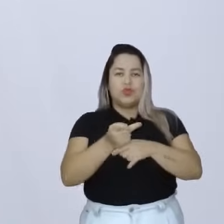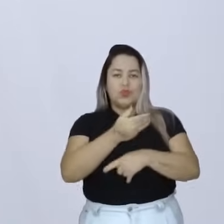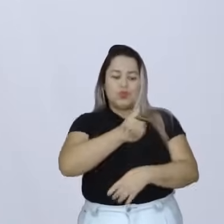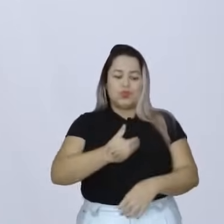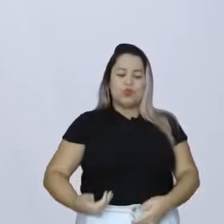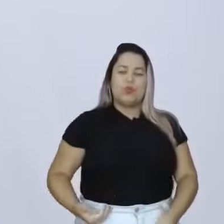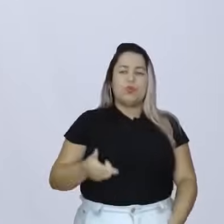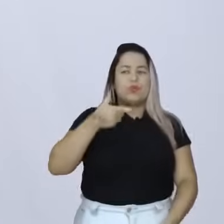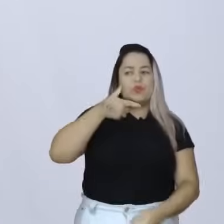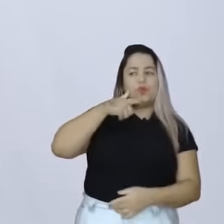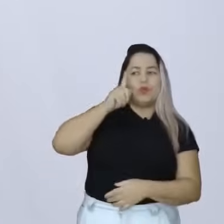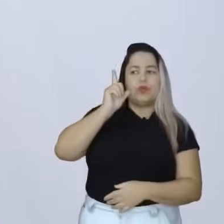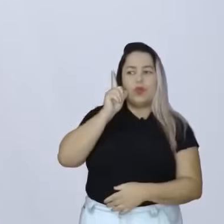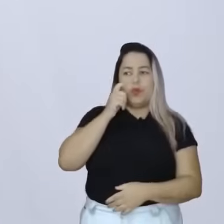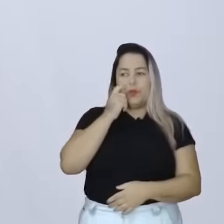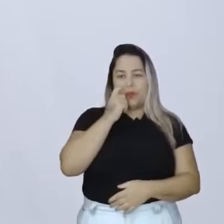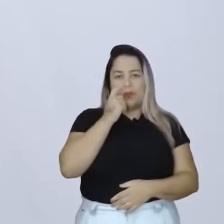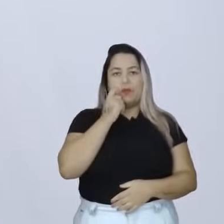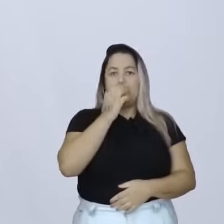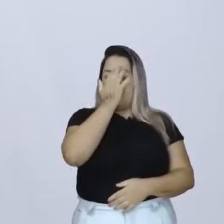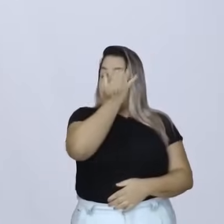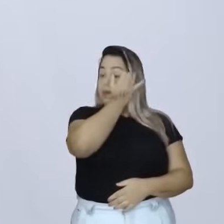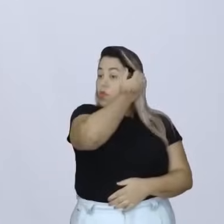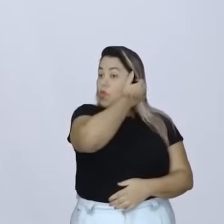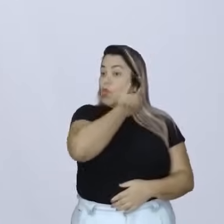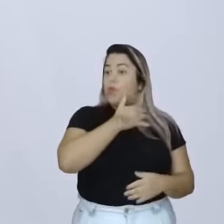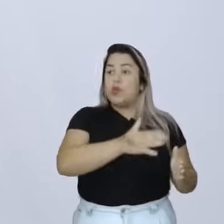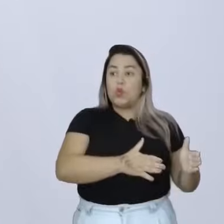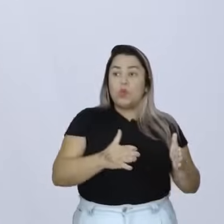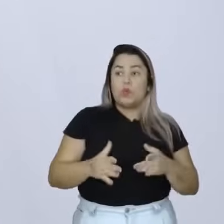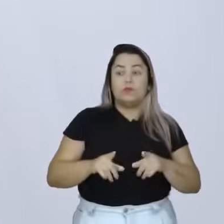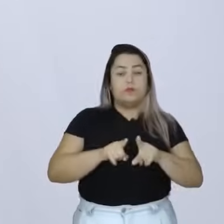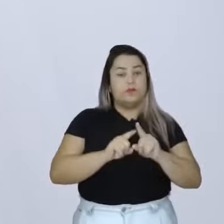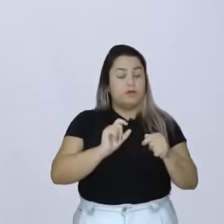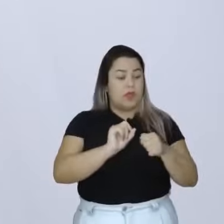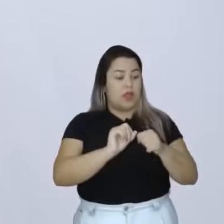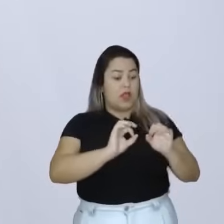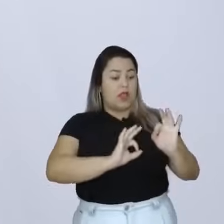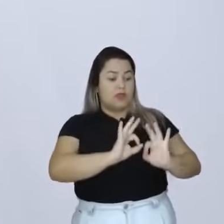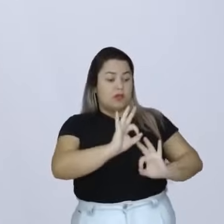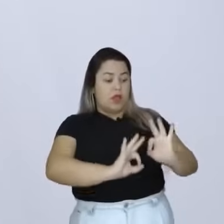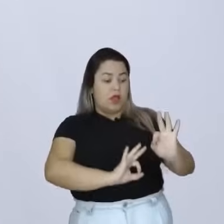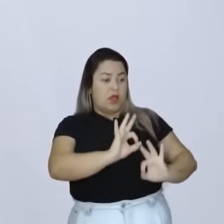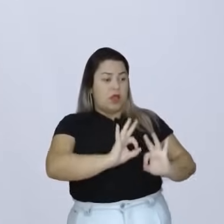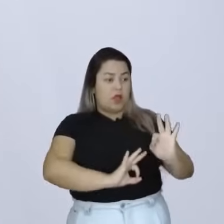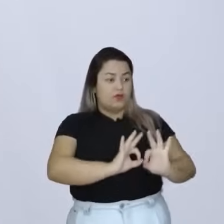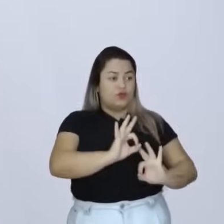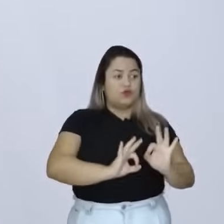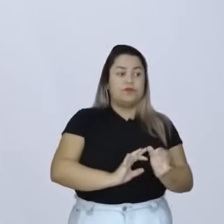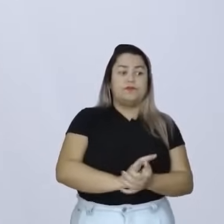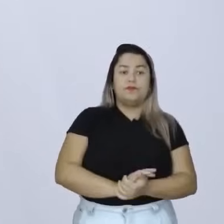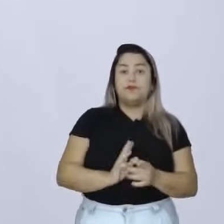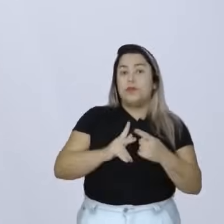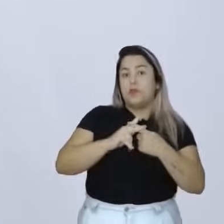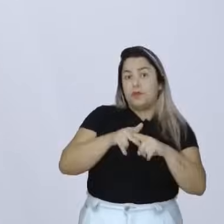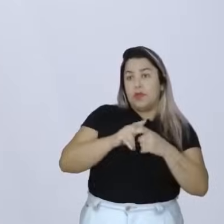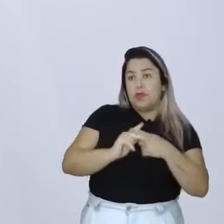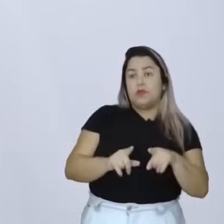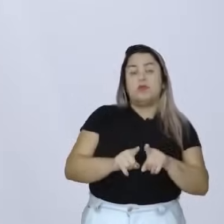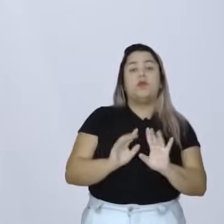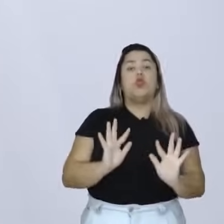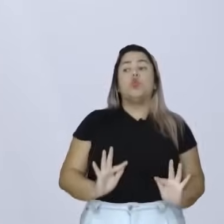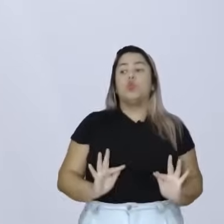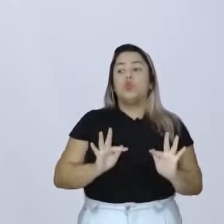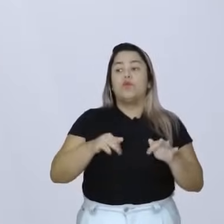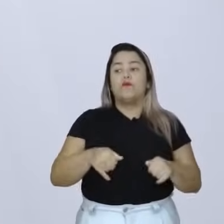anterior. Nós tivemos no meio do processo, que foi para fazer os ajustes de rumos, e no final,